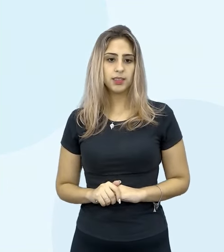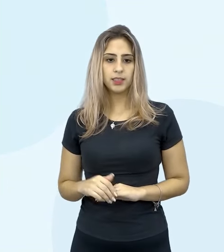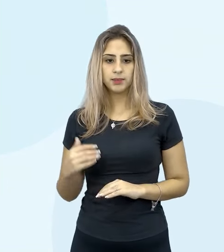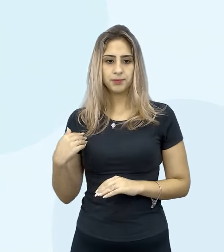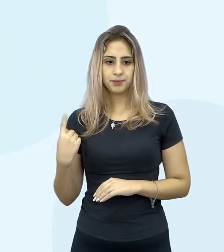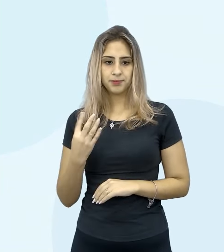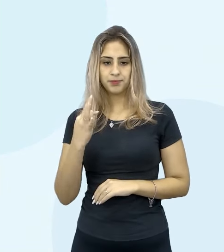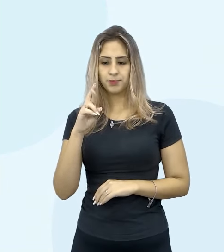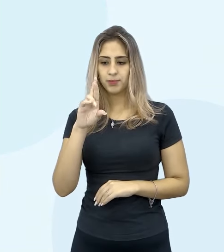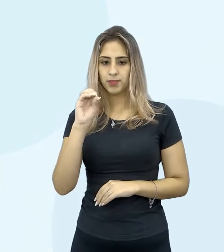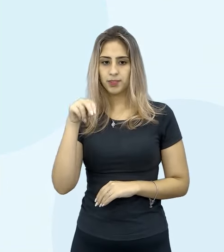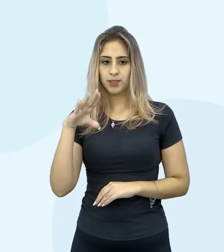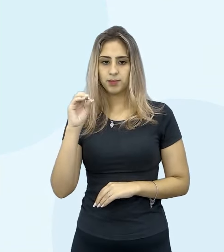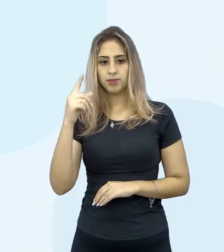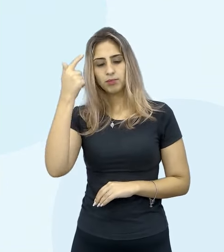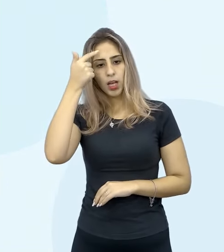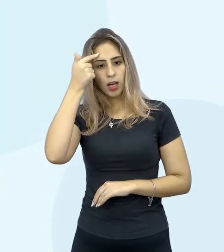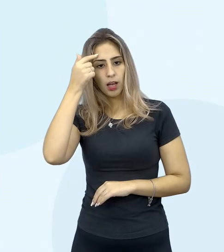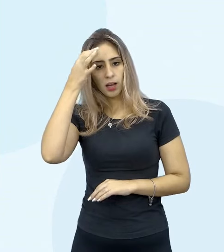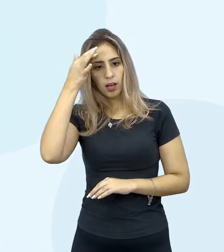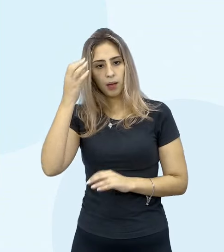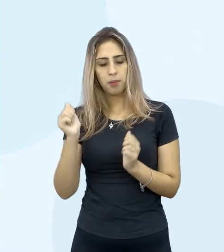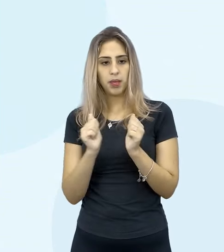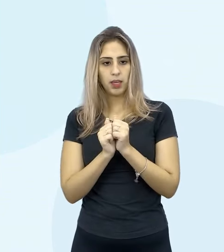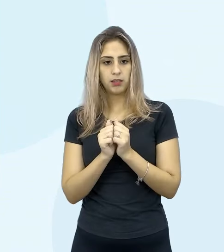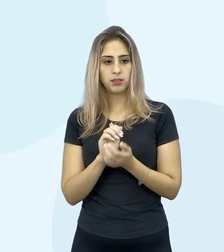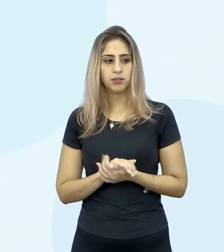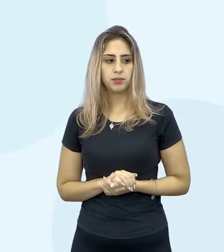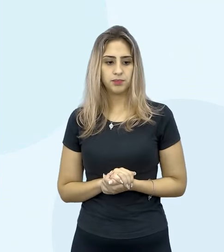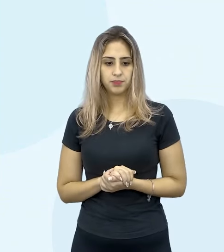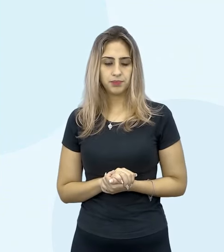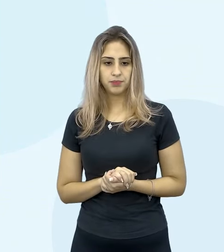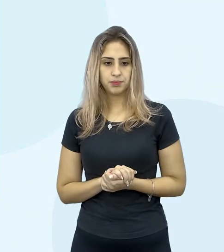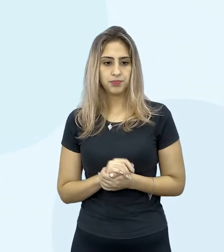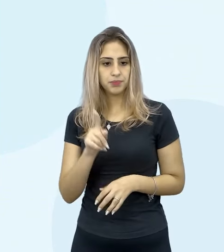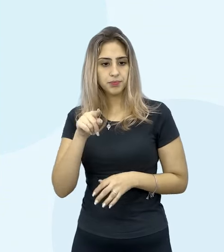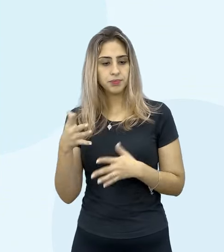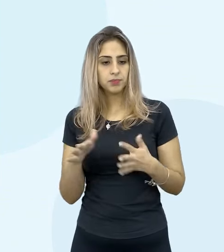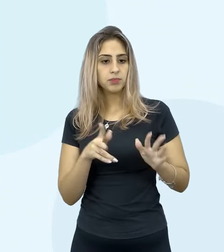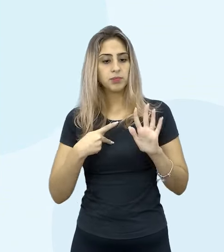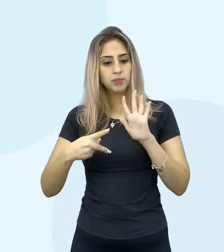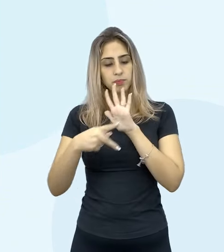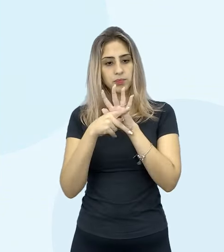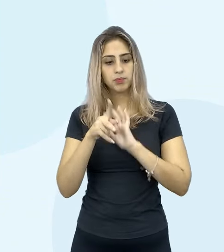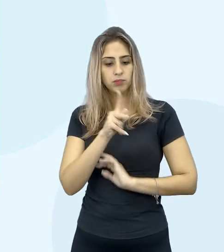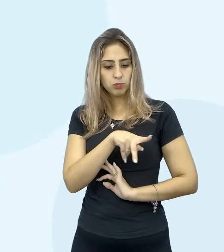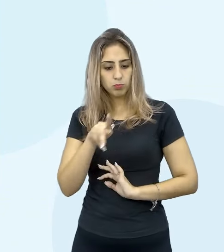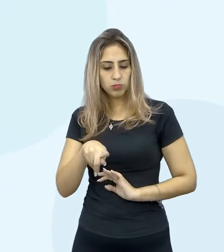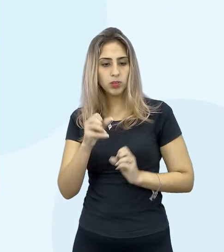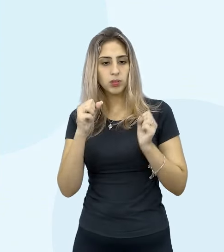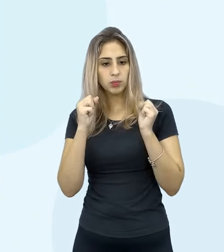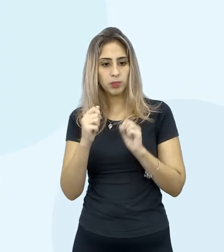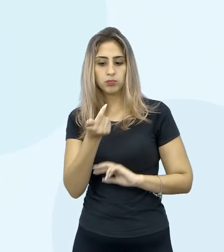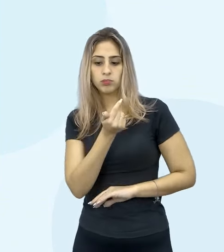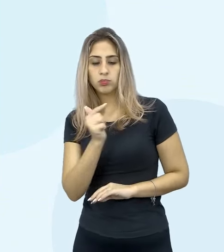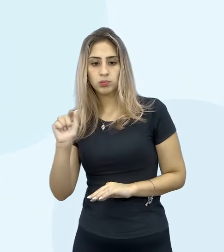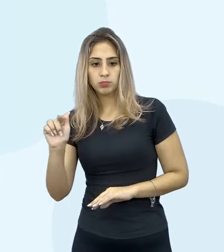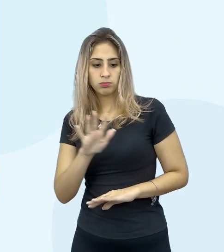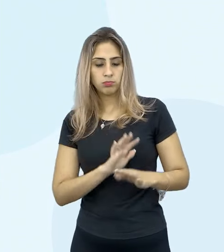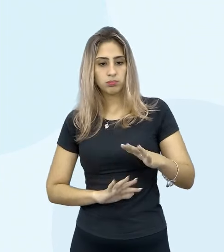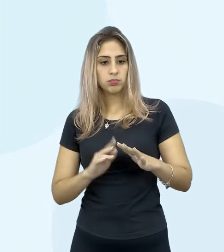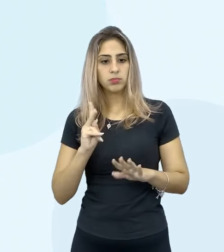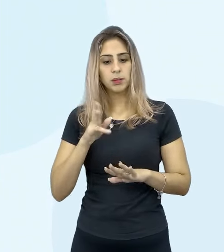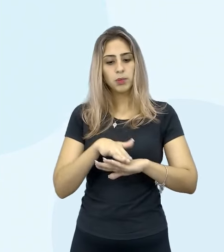membros, a cabeça, né? Então, são movimentos que o próprio professor pode, com as outras áreas,